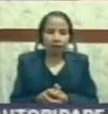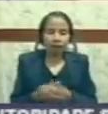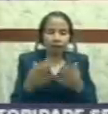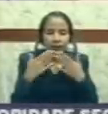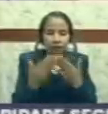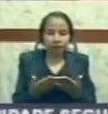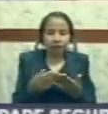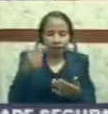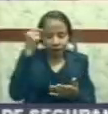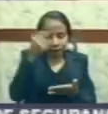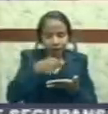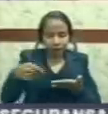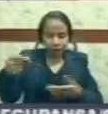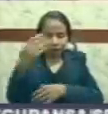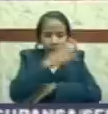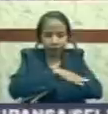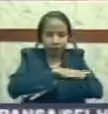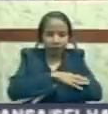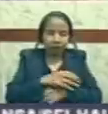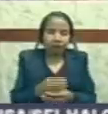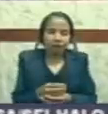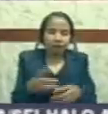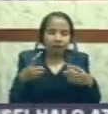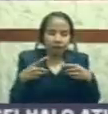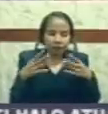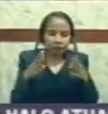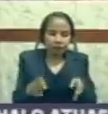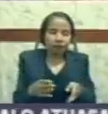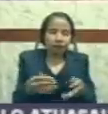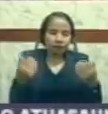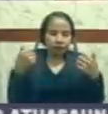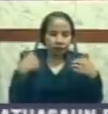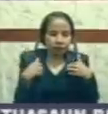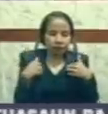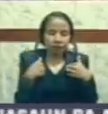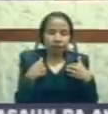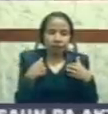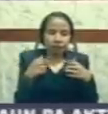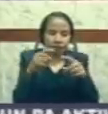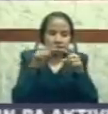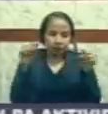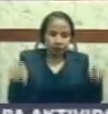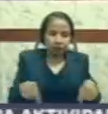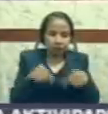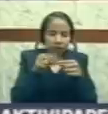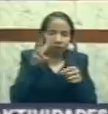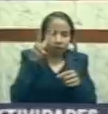Obrigado, senhora secretária mesa, distintos deputados e tabela rua,